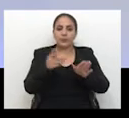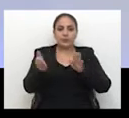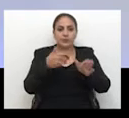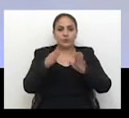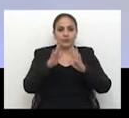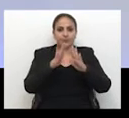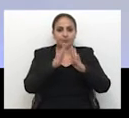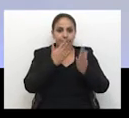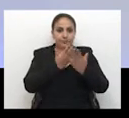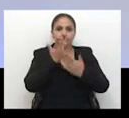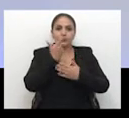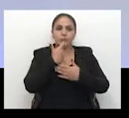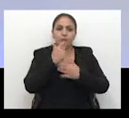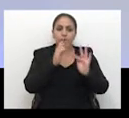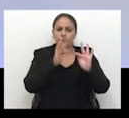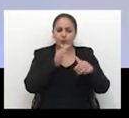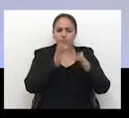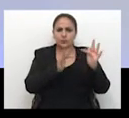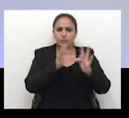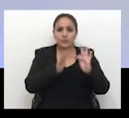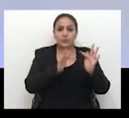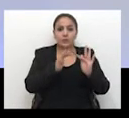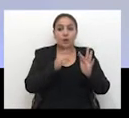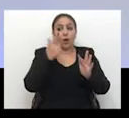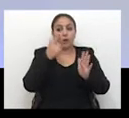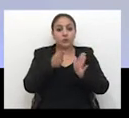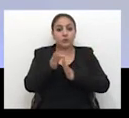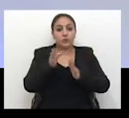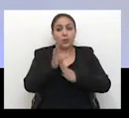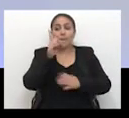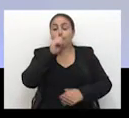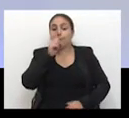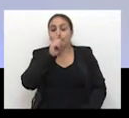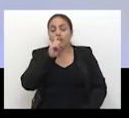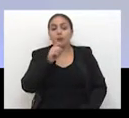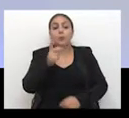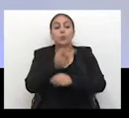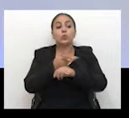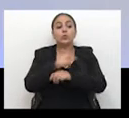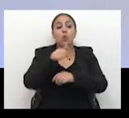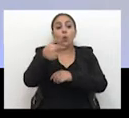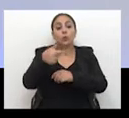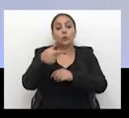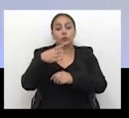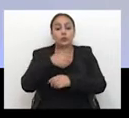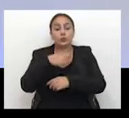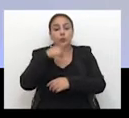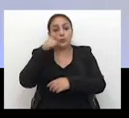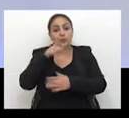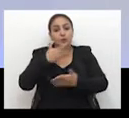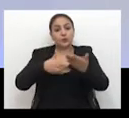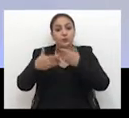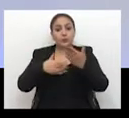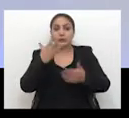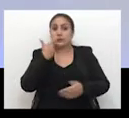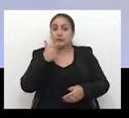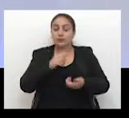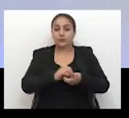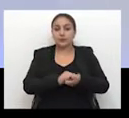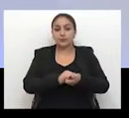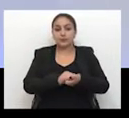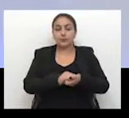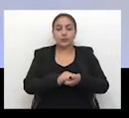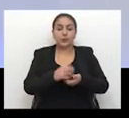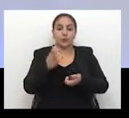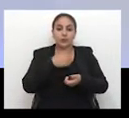como neste período as emeis deixaram de funcionar a orientação é de que os pais busquem outras alternativas para o atendimento das